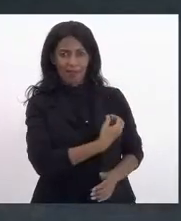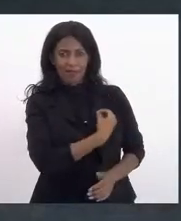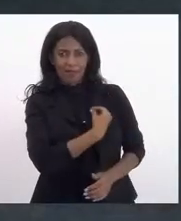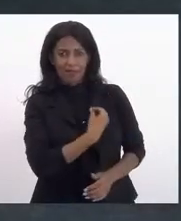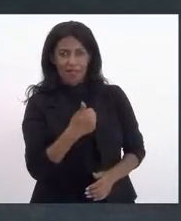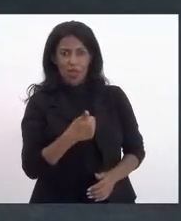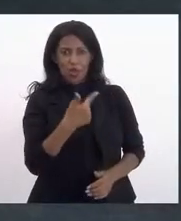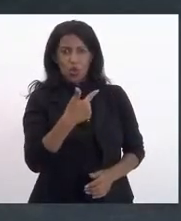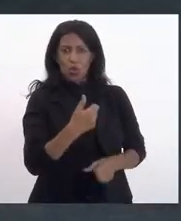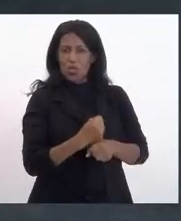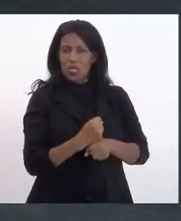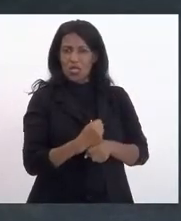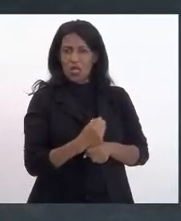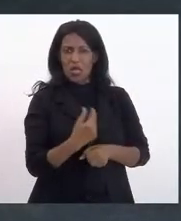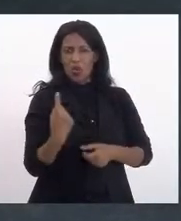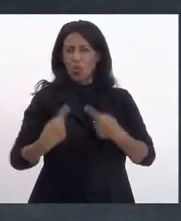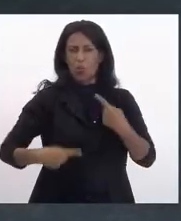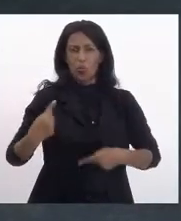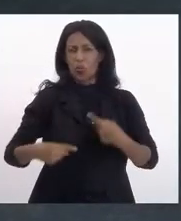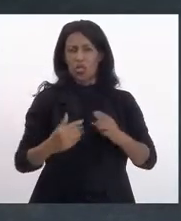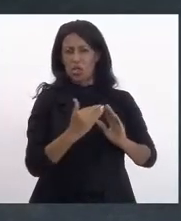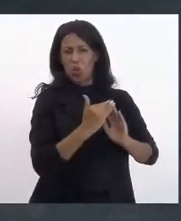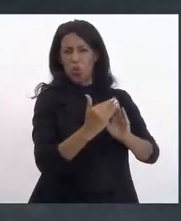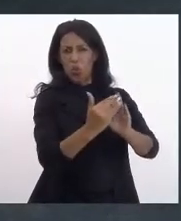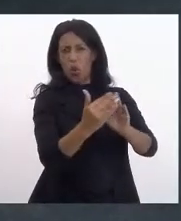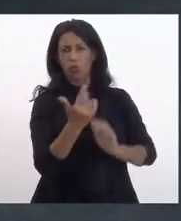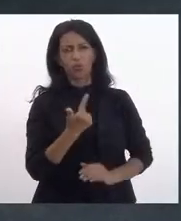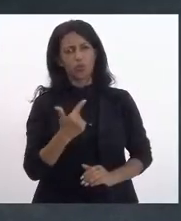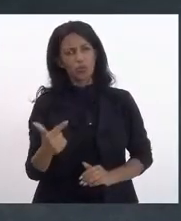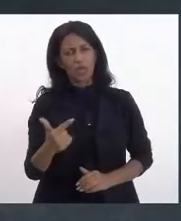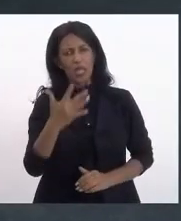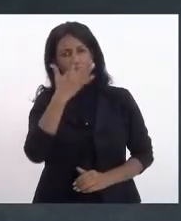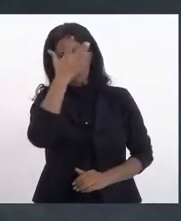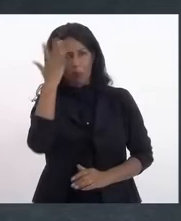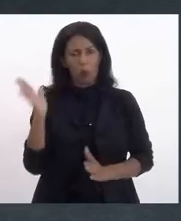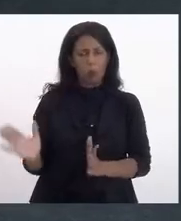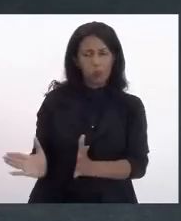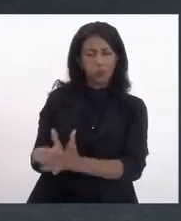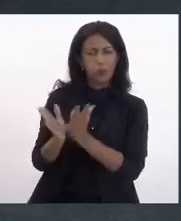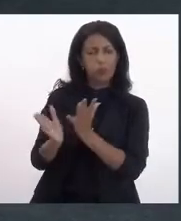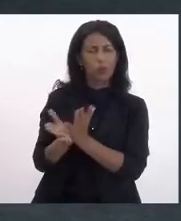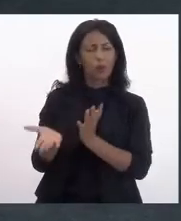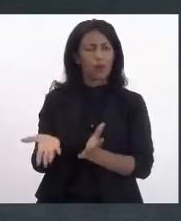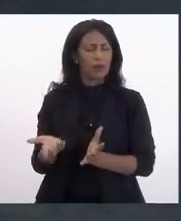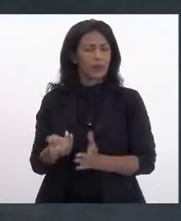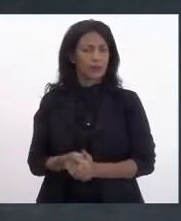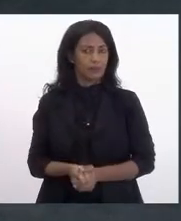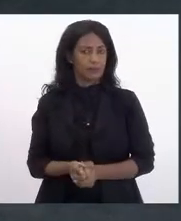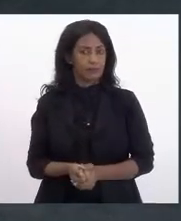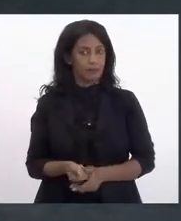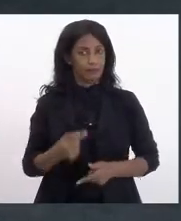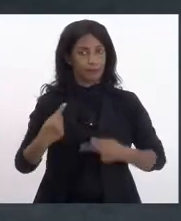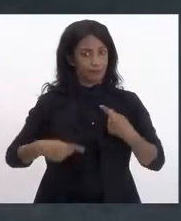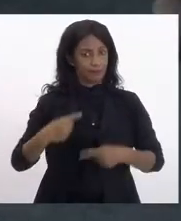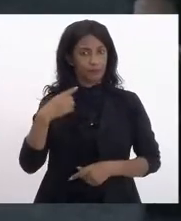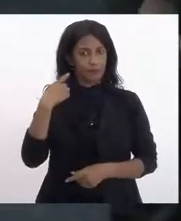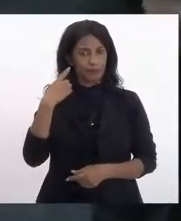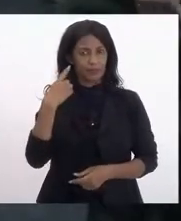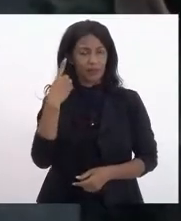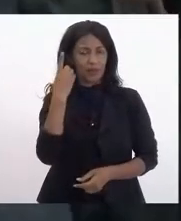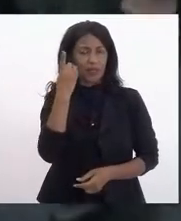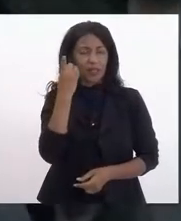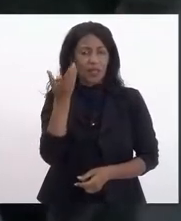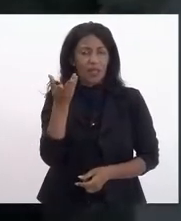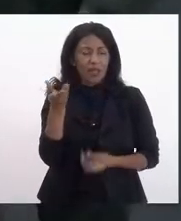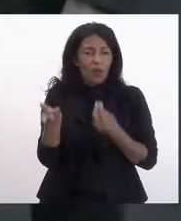12 anos sem nenhuma política habitacional para os excluídos. Deputada Mônica Francisco, onde é que os